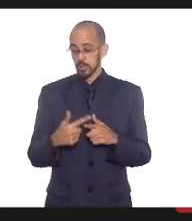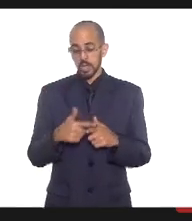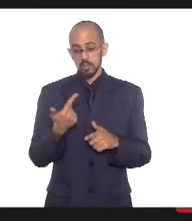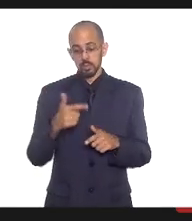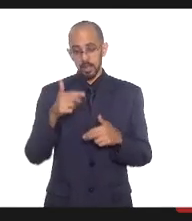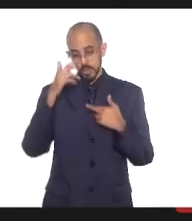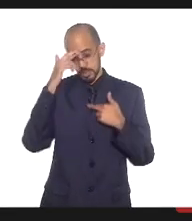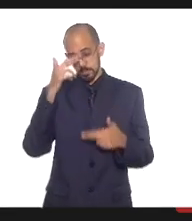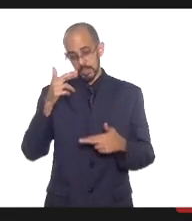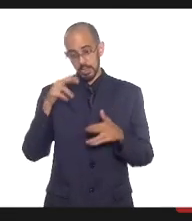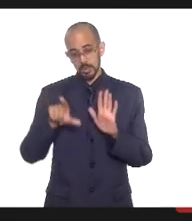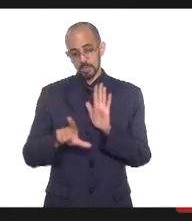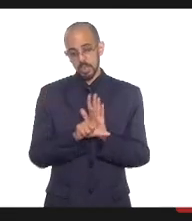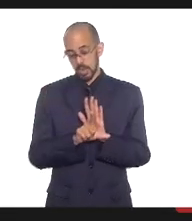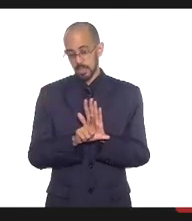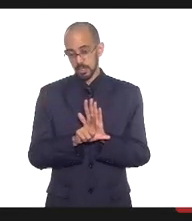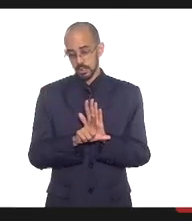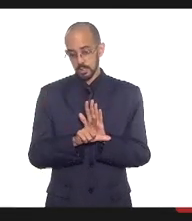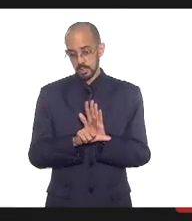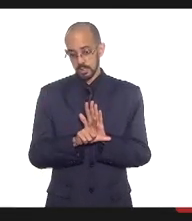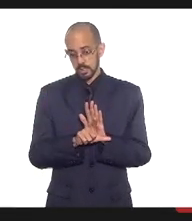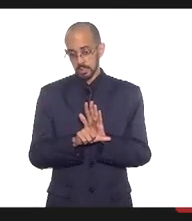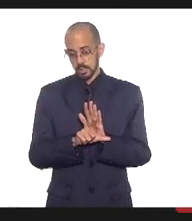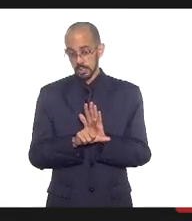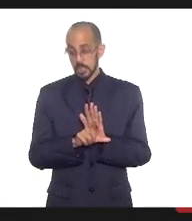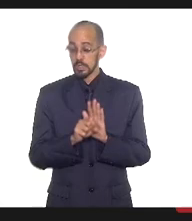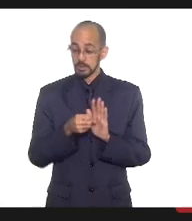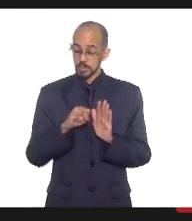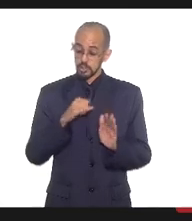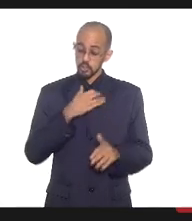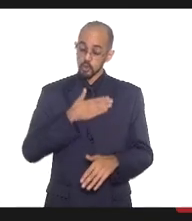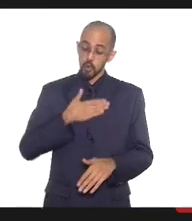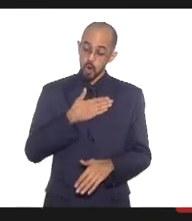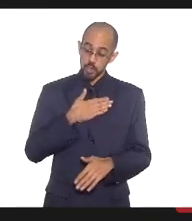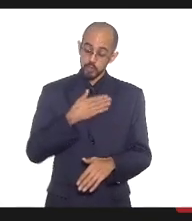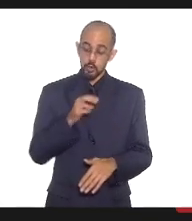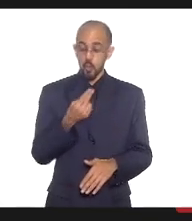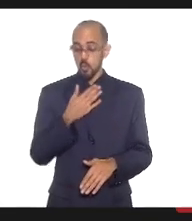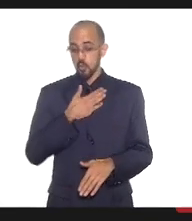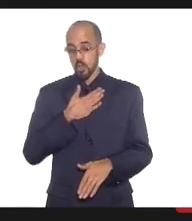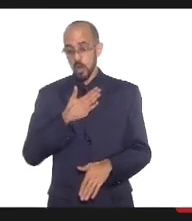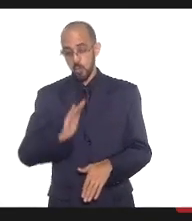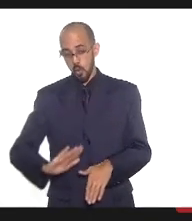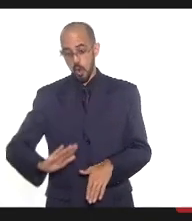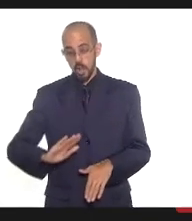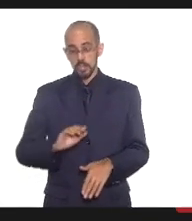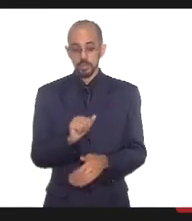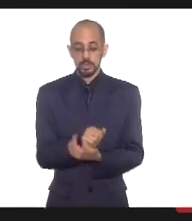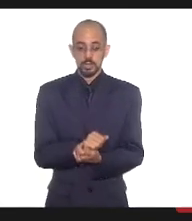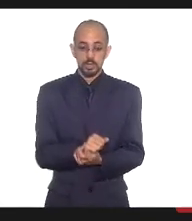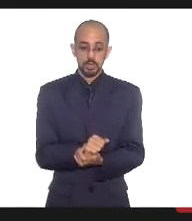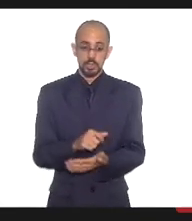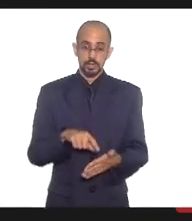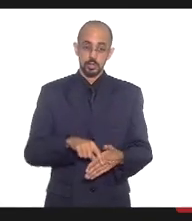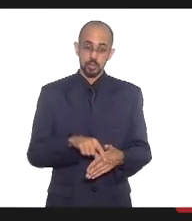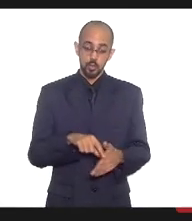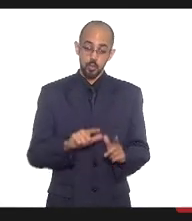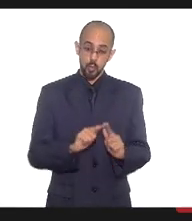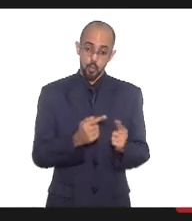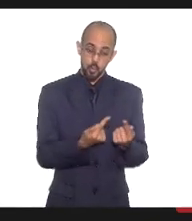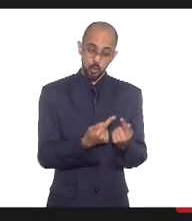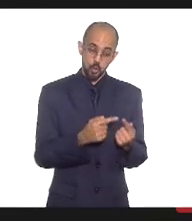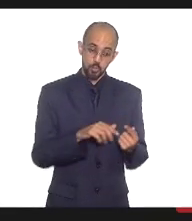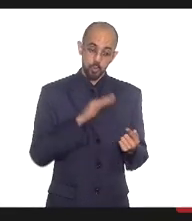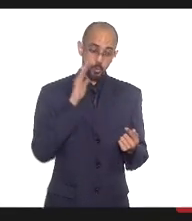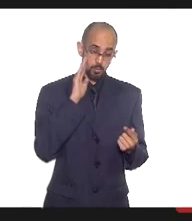da lei quer a gente goste ou não de ter priorizado ou não esse